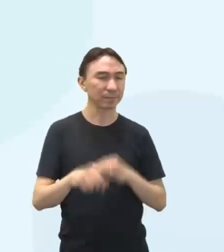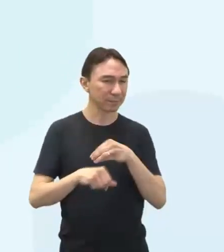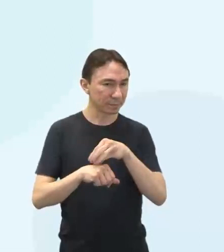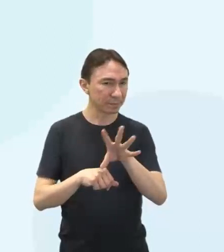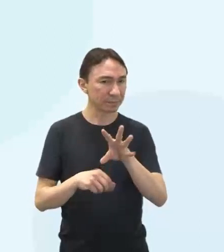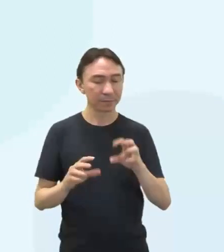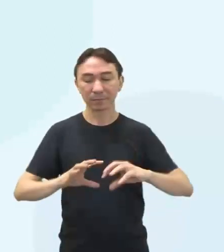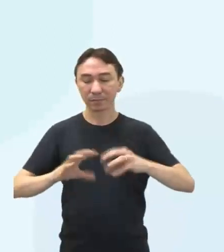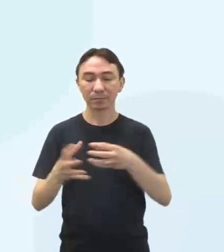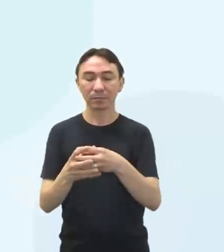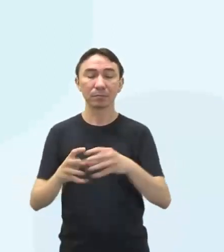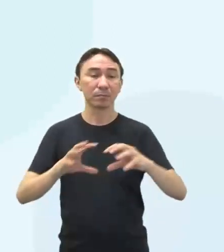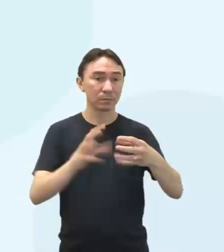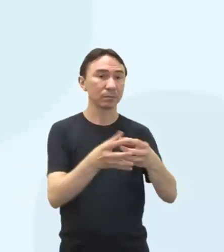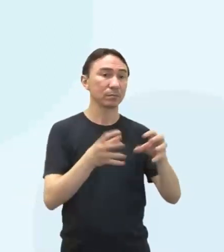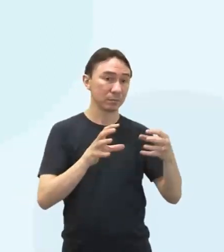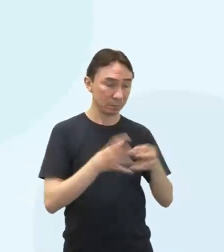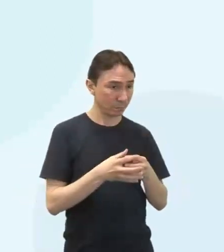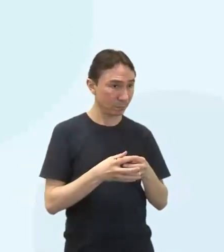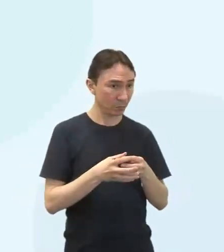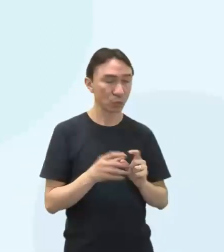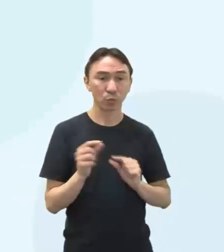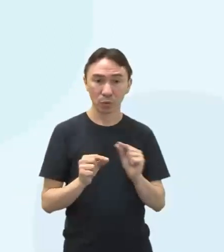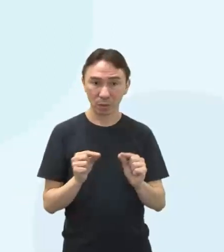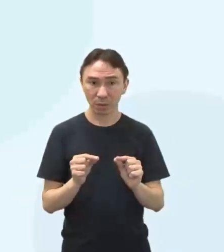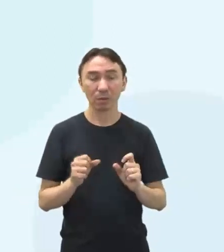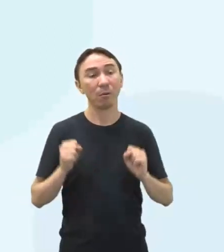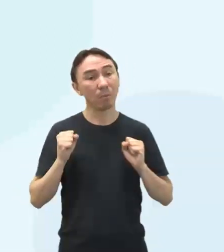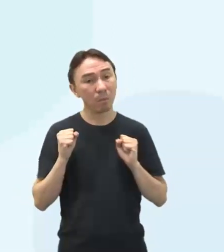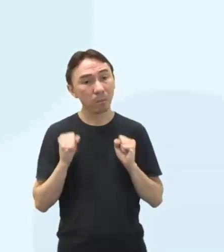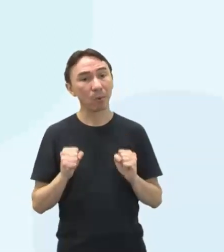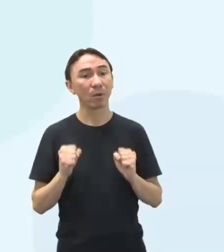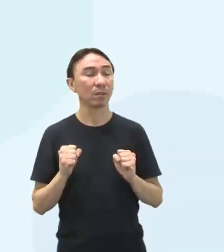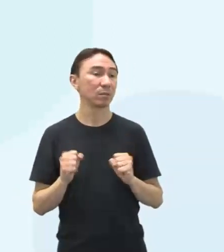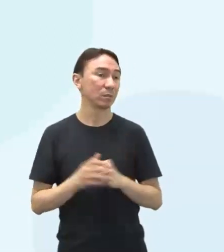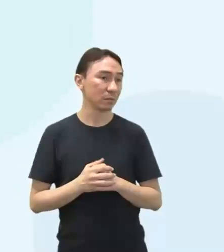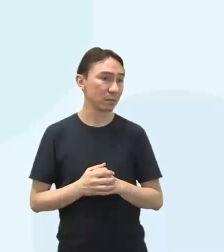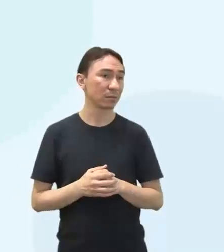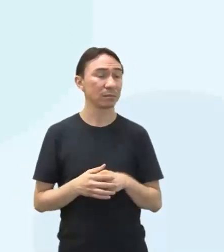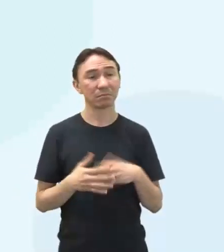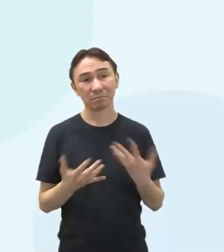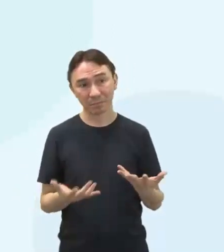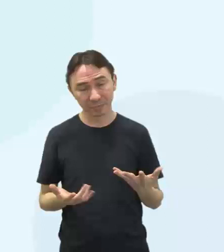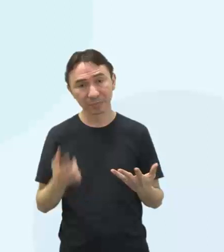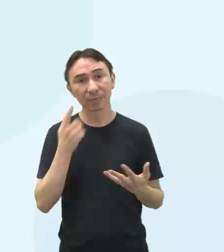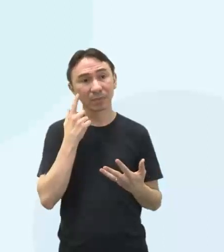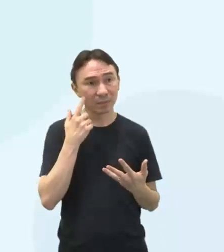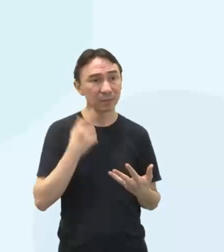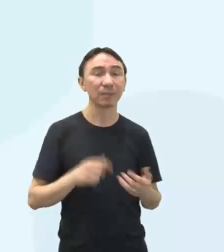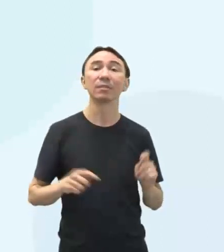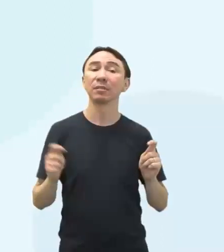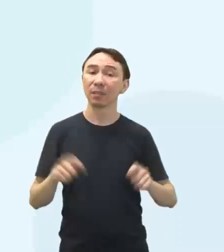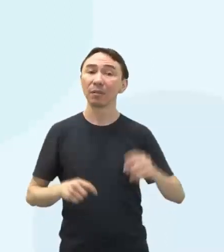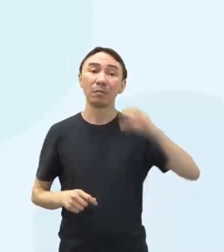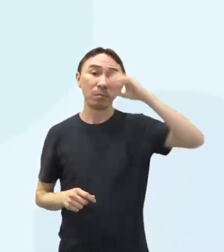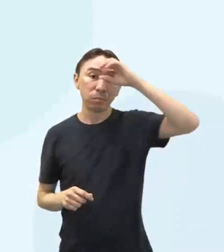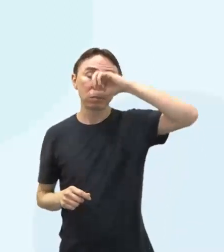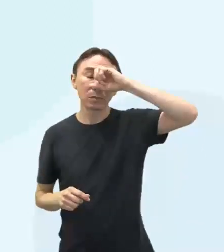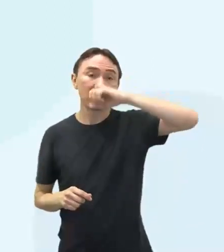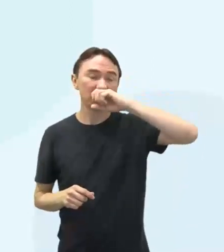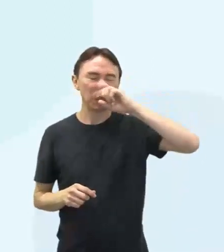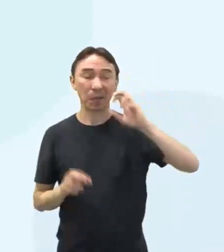que é podem ser né boas situações de aprendizagem diferenciadas